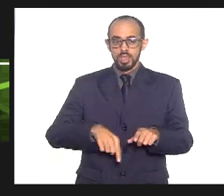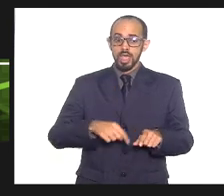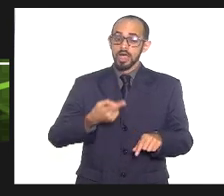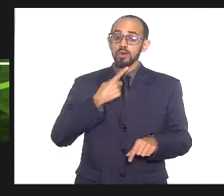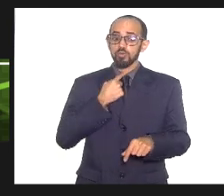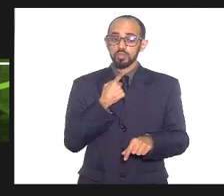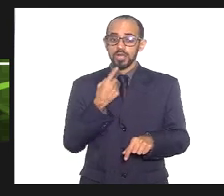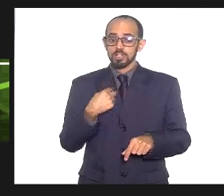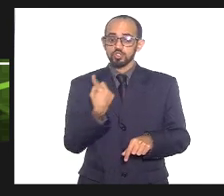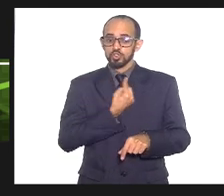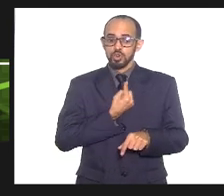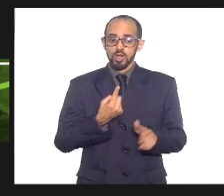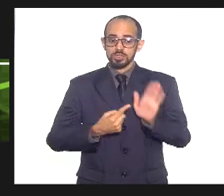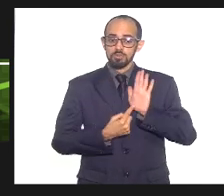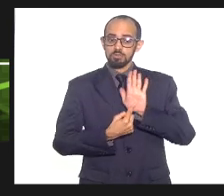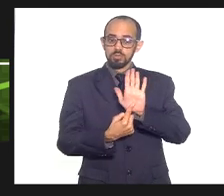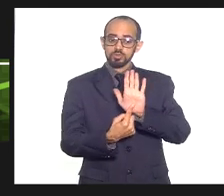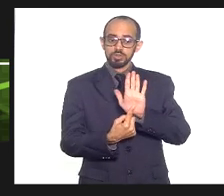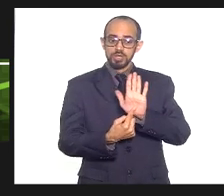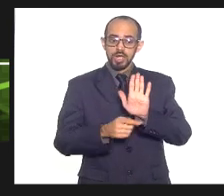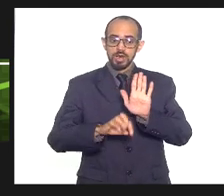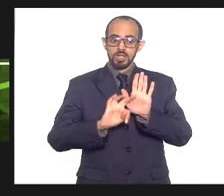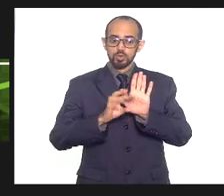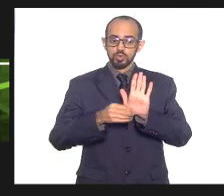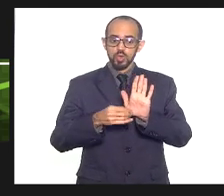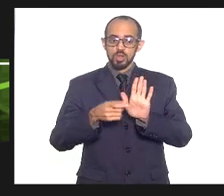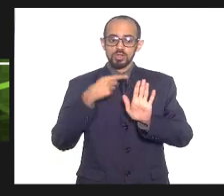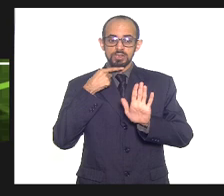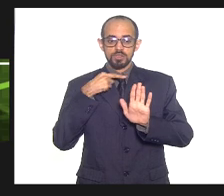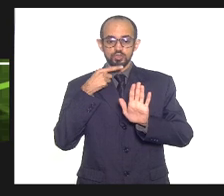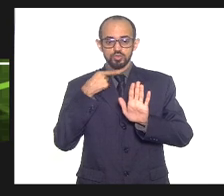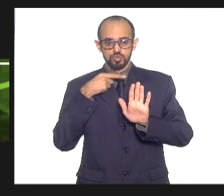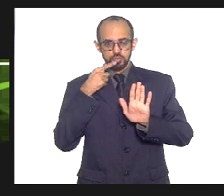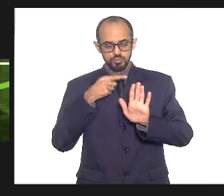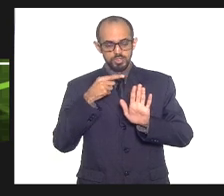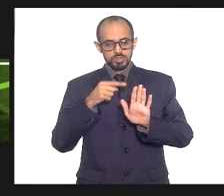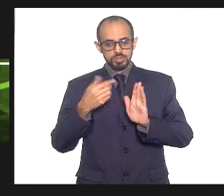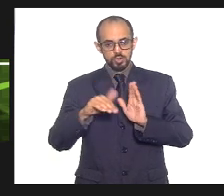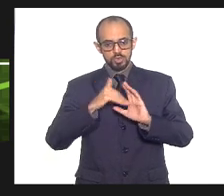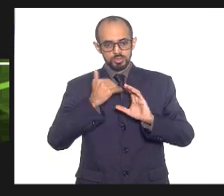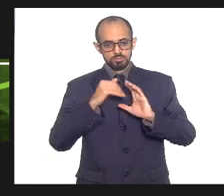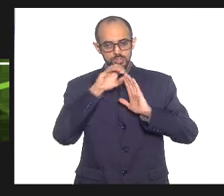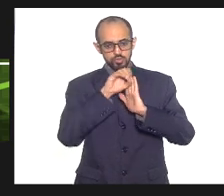dessa apresentação, direcionarmos ao questionamento recebido através de ofício desta comissão,